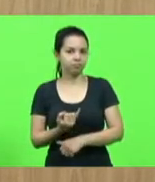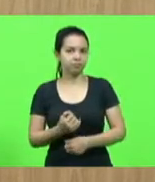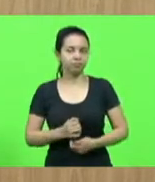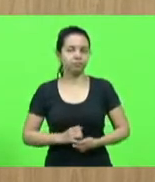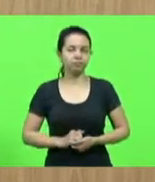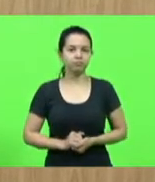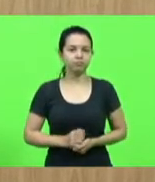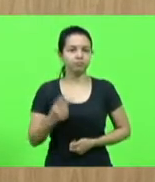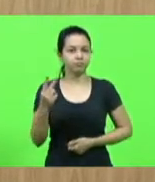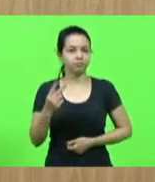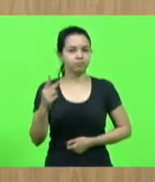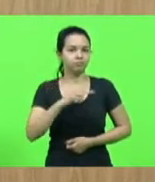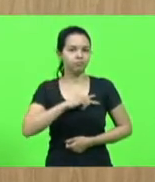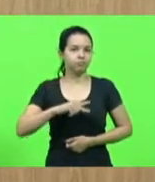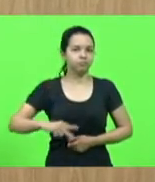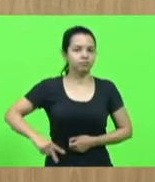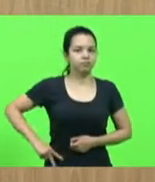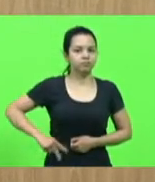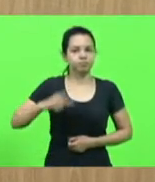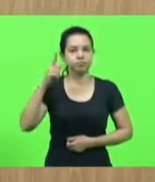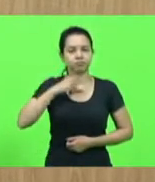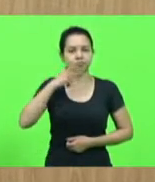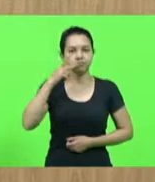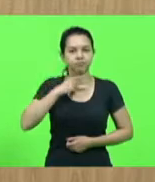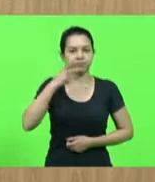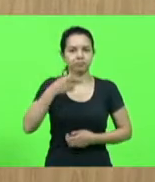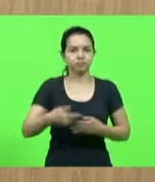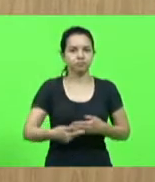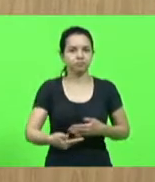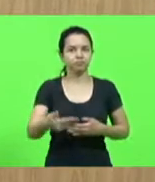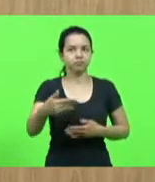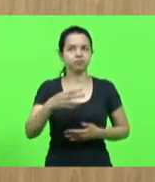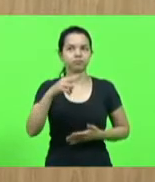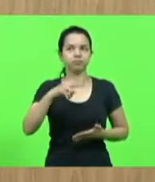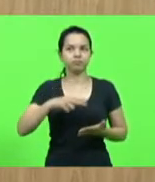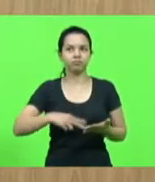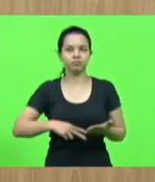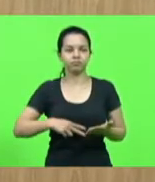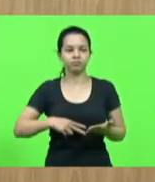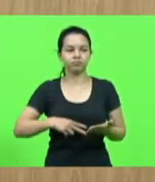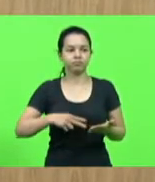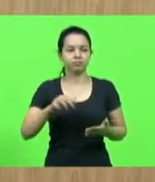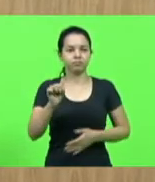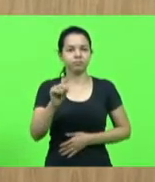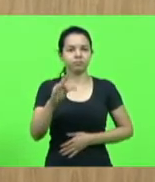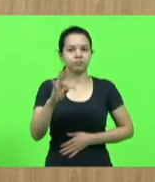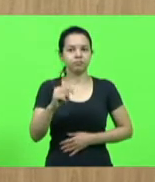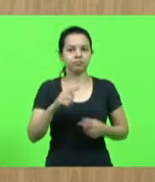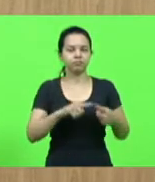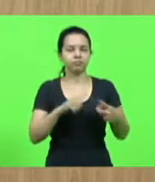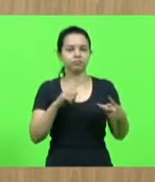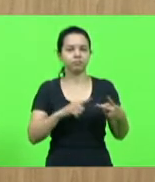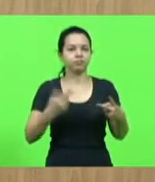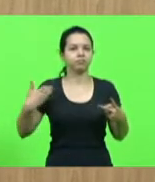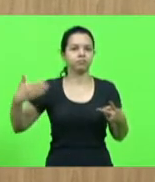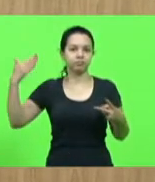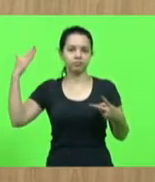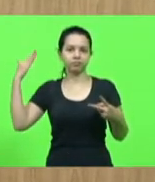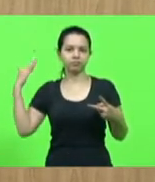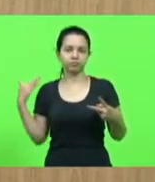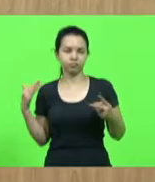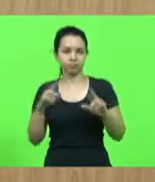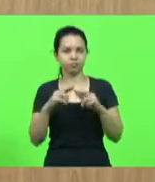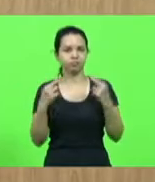segundo vice-presidente, Kennedy Nunes, para que proceda a leitura das duas atas das sessões